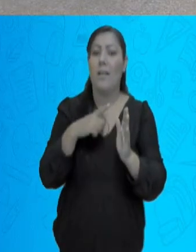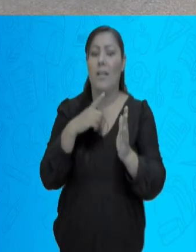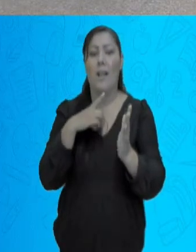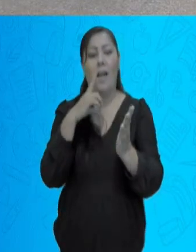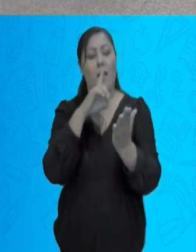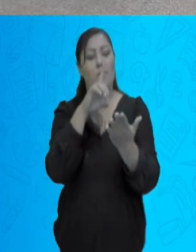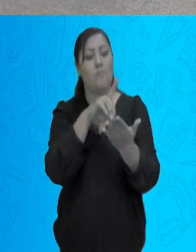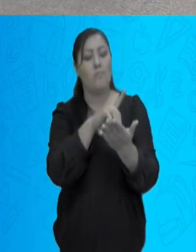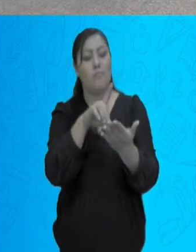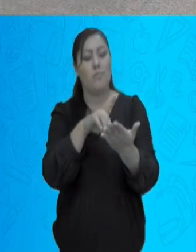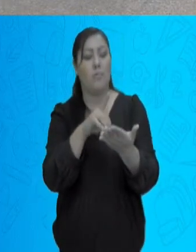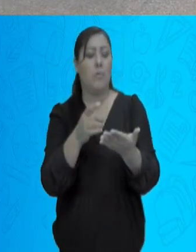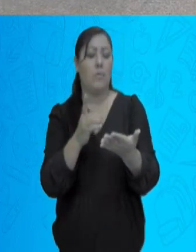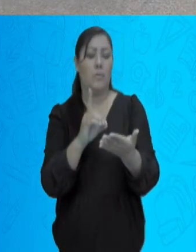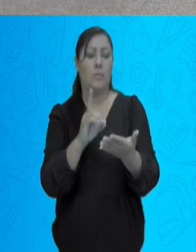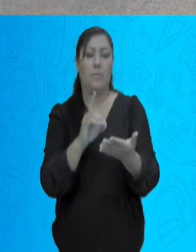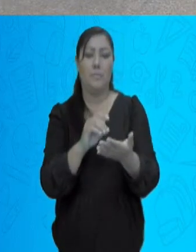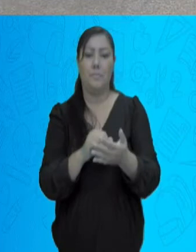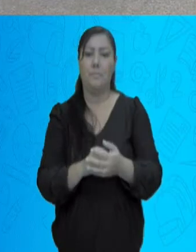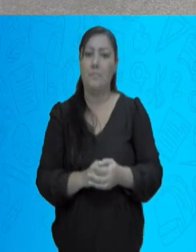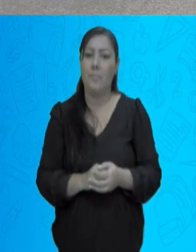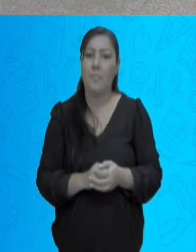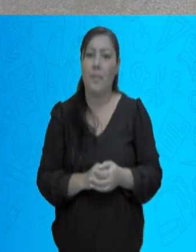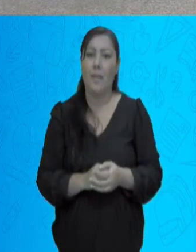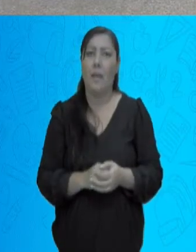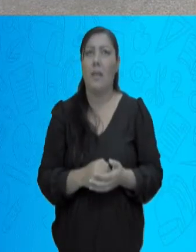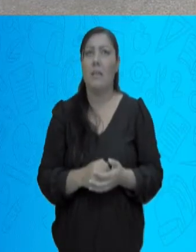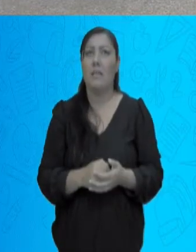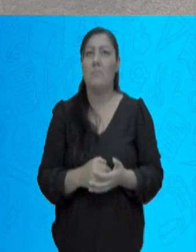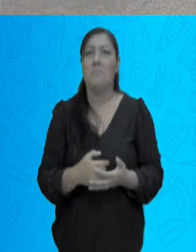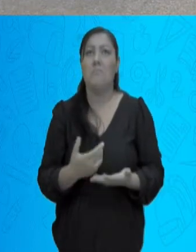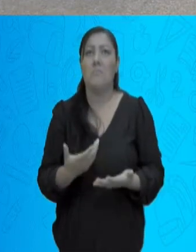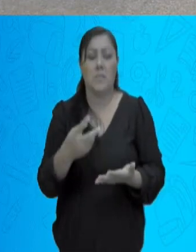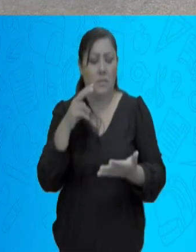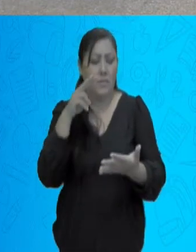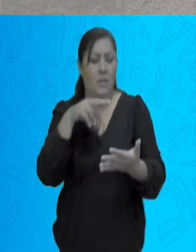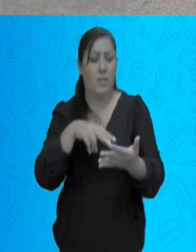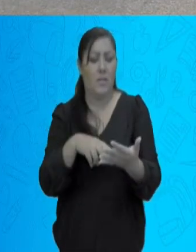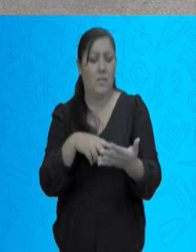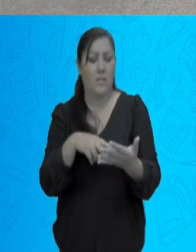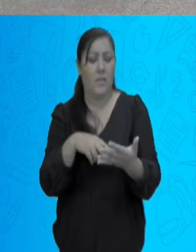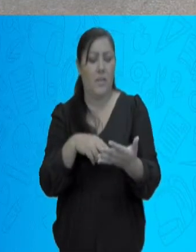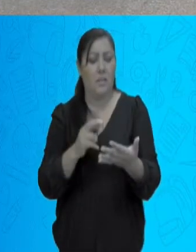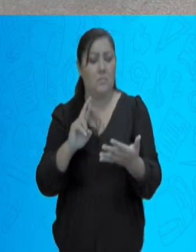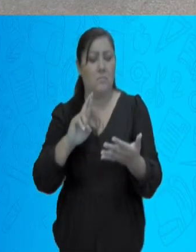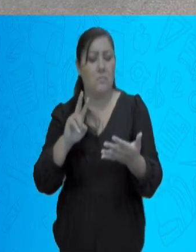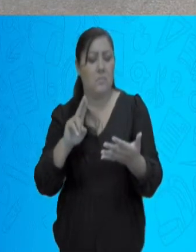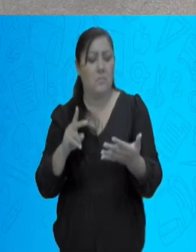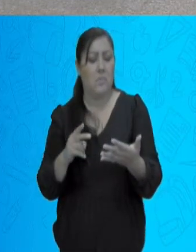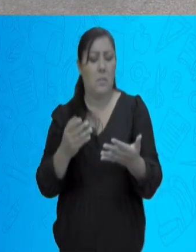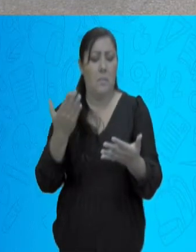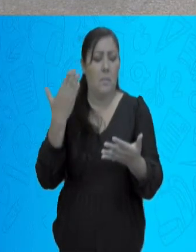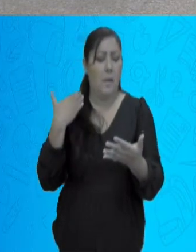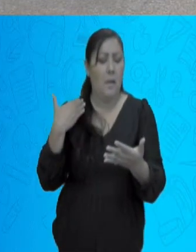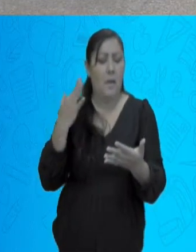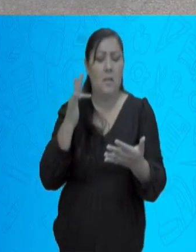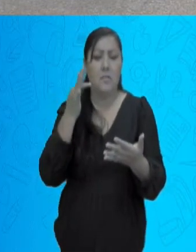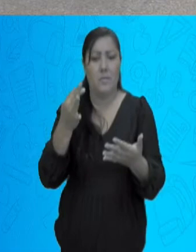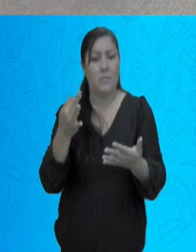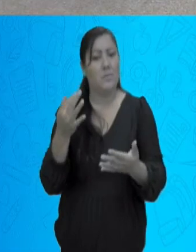forma. Você não vai encontrar, por exemplo, queria, você não encontra dessa forma. Então, as terminações do infinitivo